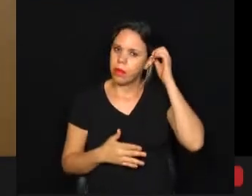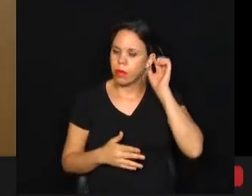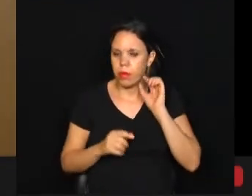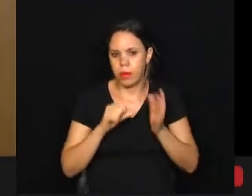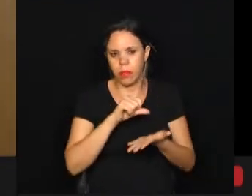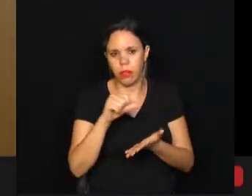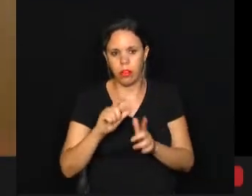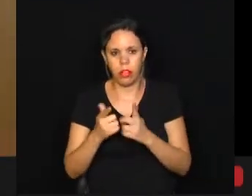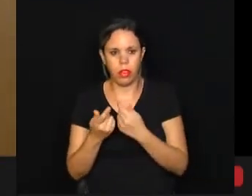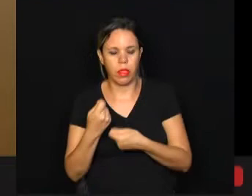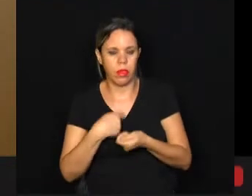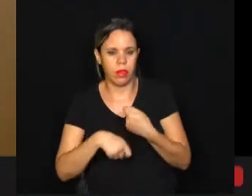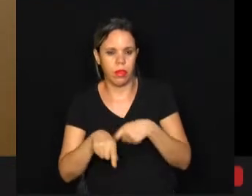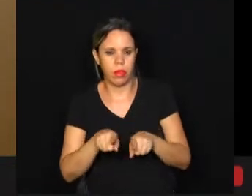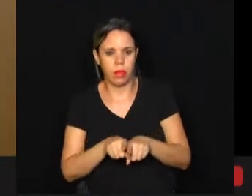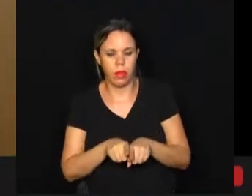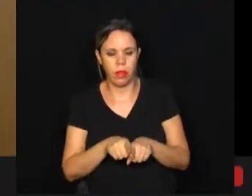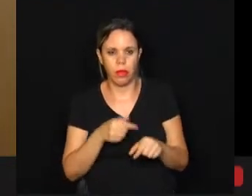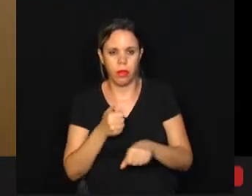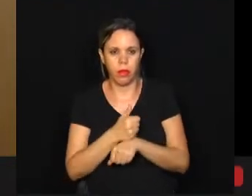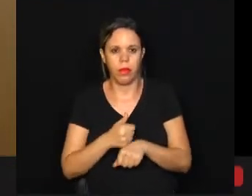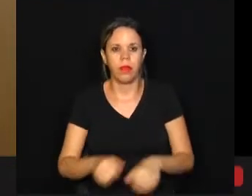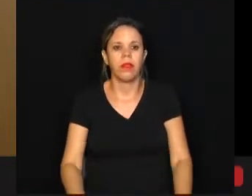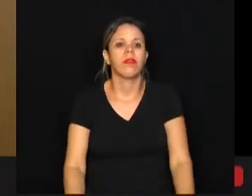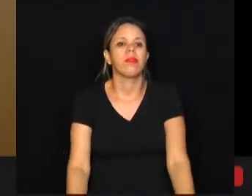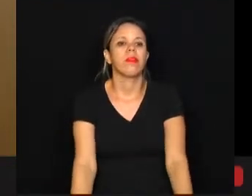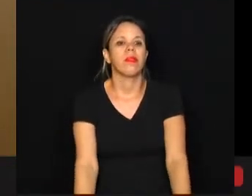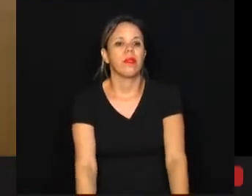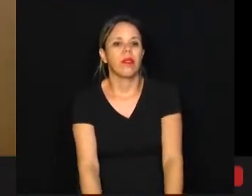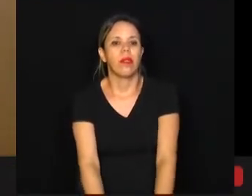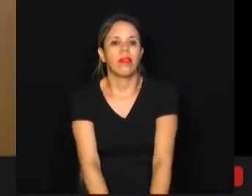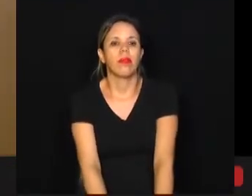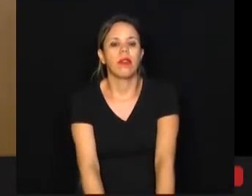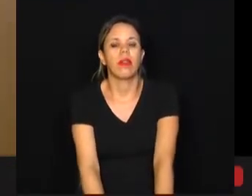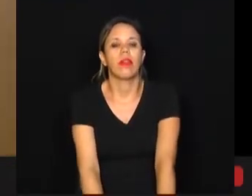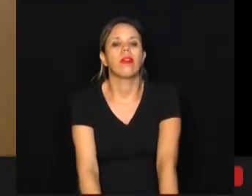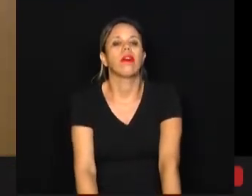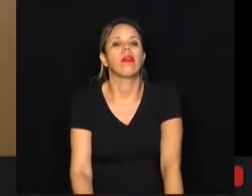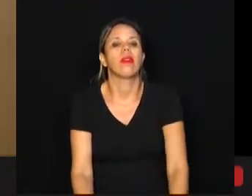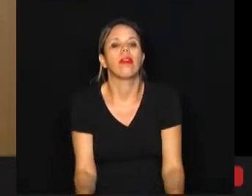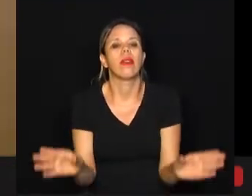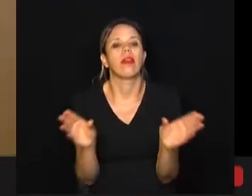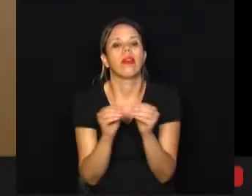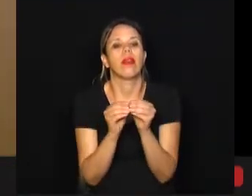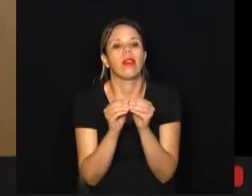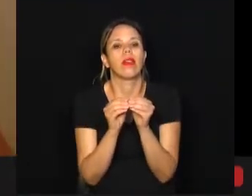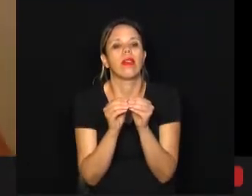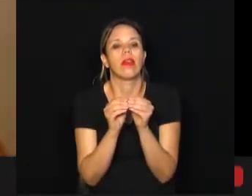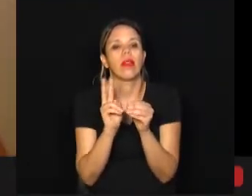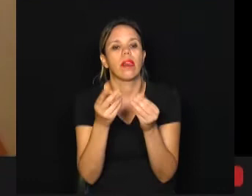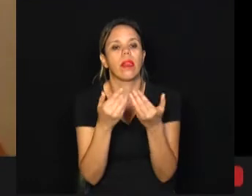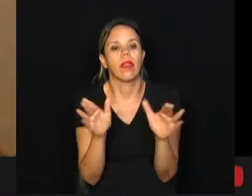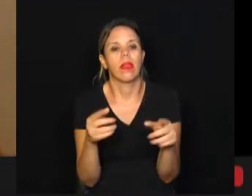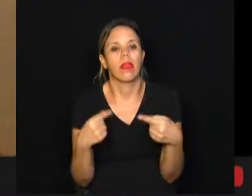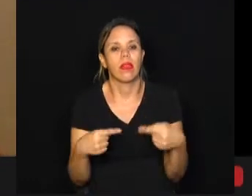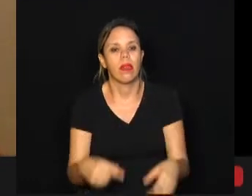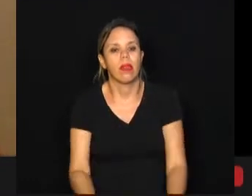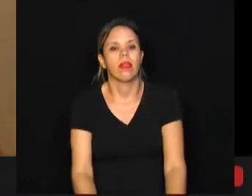as instâncias, em todos os segmentos. Acho que encerro aqui para a gente, então, abrir o debate.